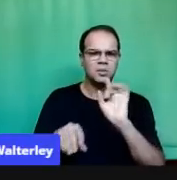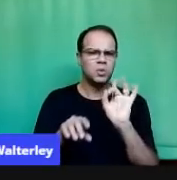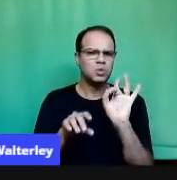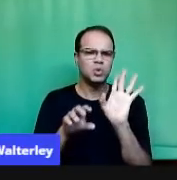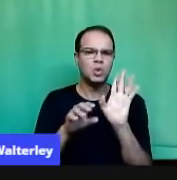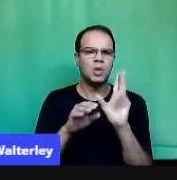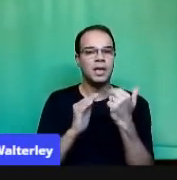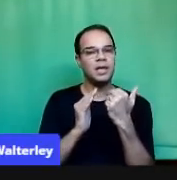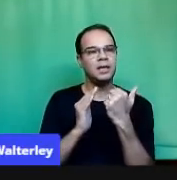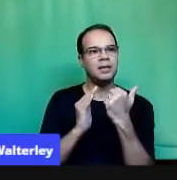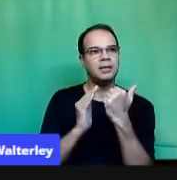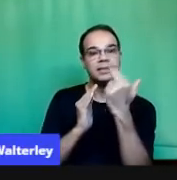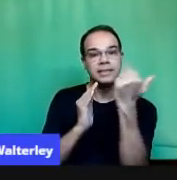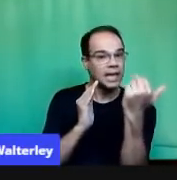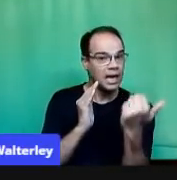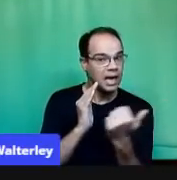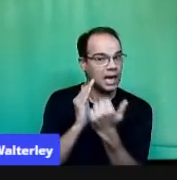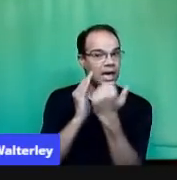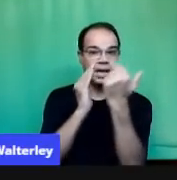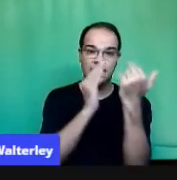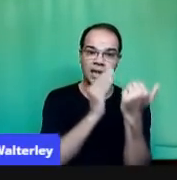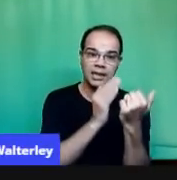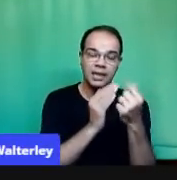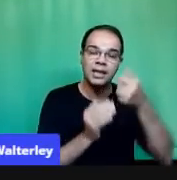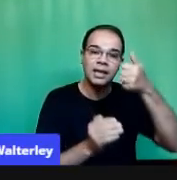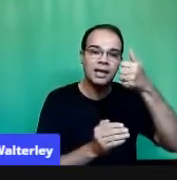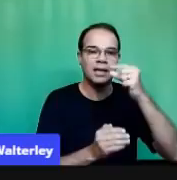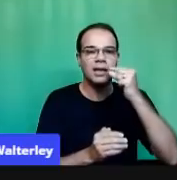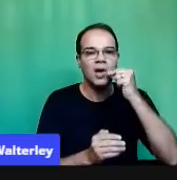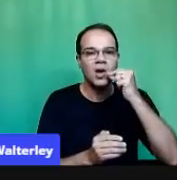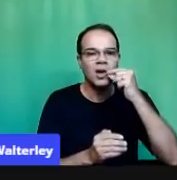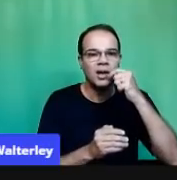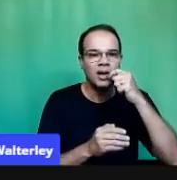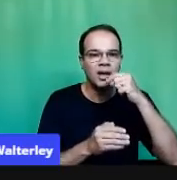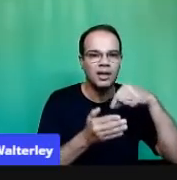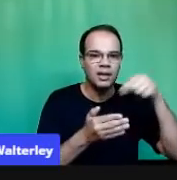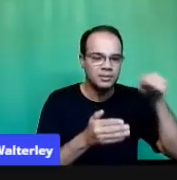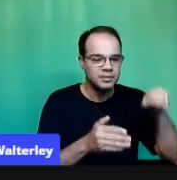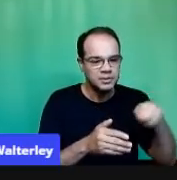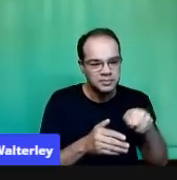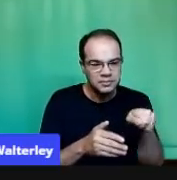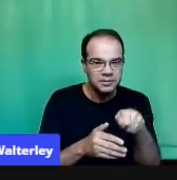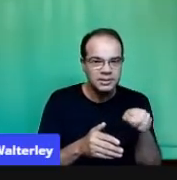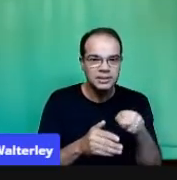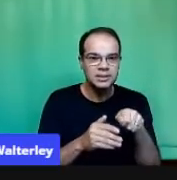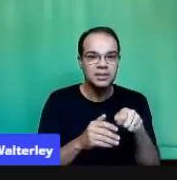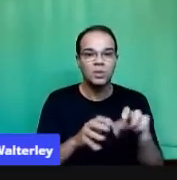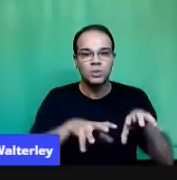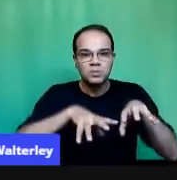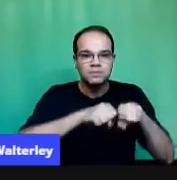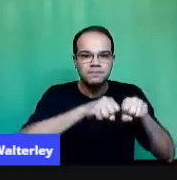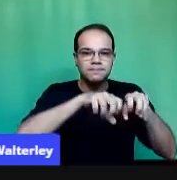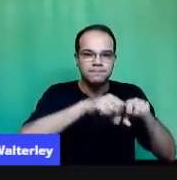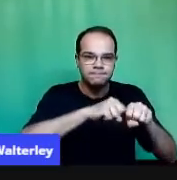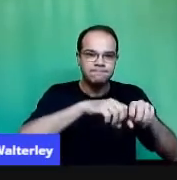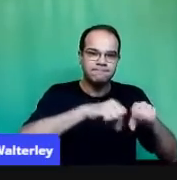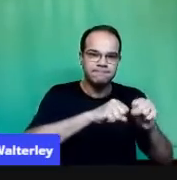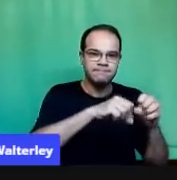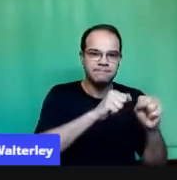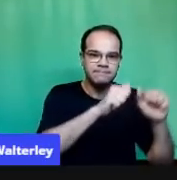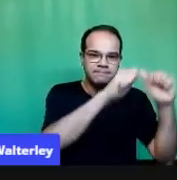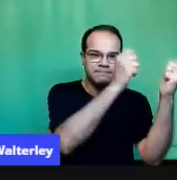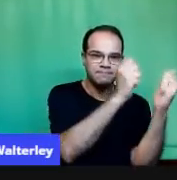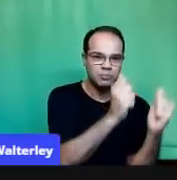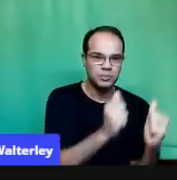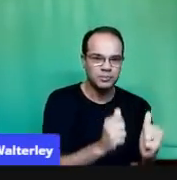a desenhar, continuava naquele parâmetro do bordar, do fazer escultura, apenas as